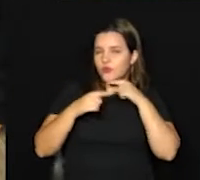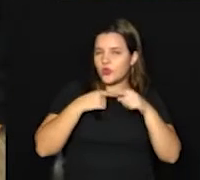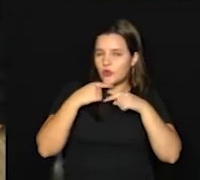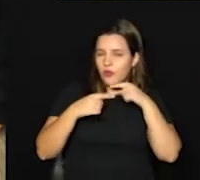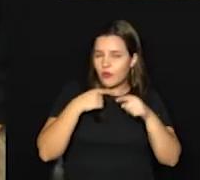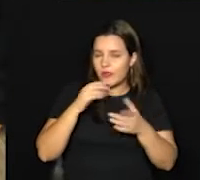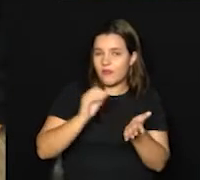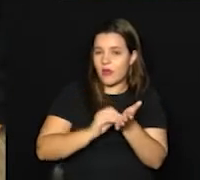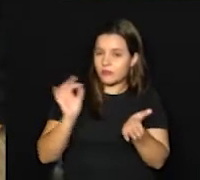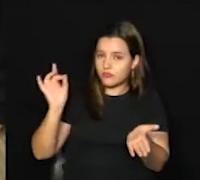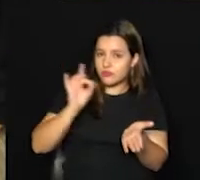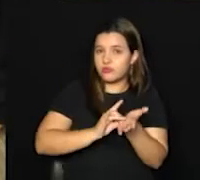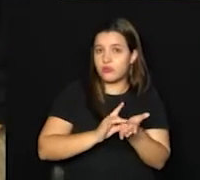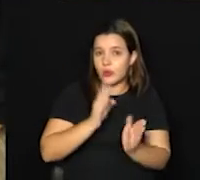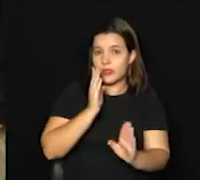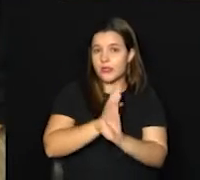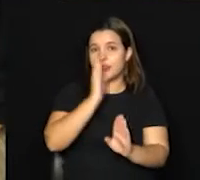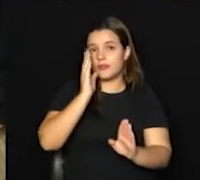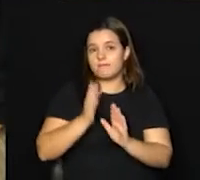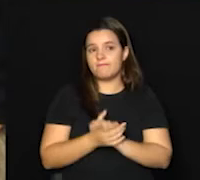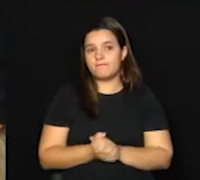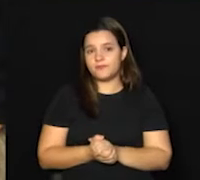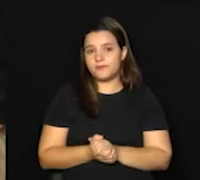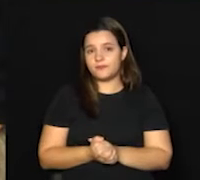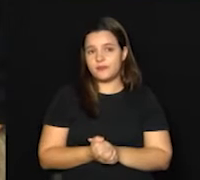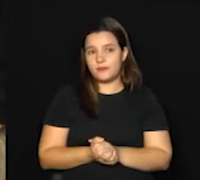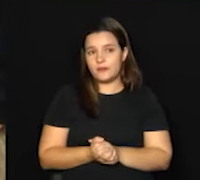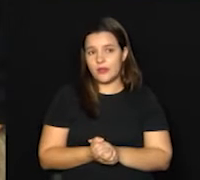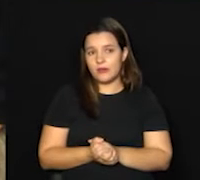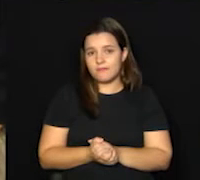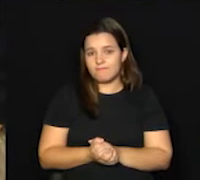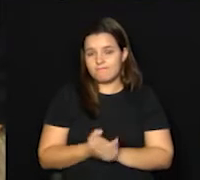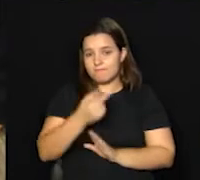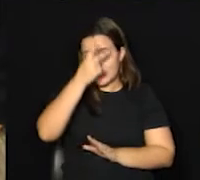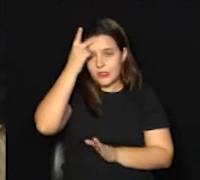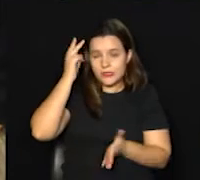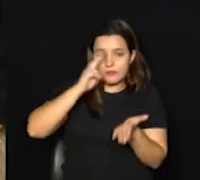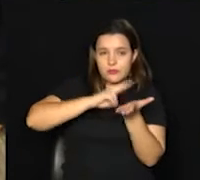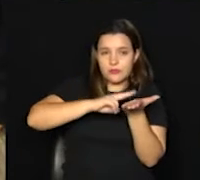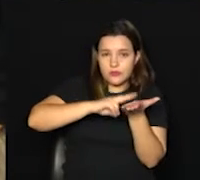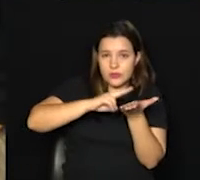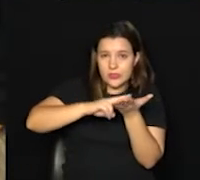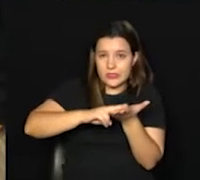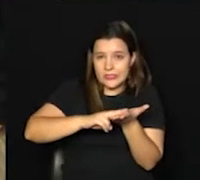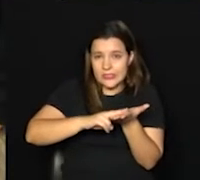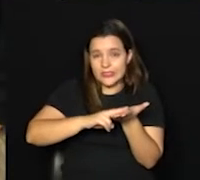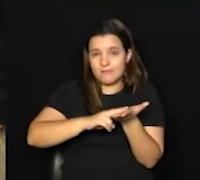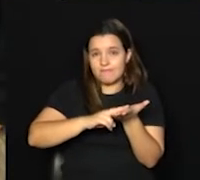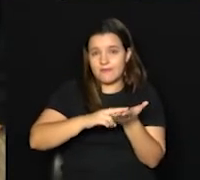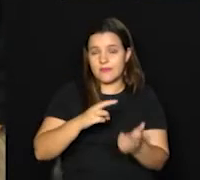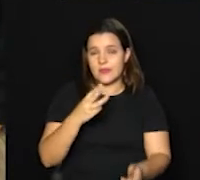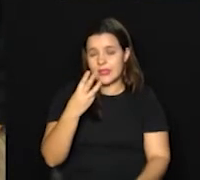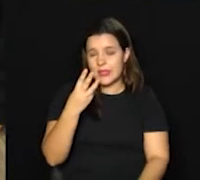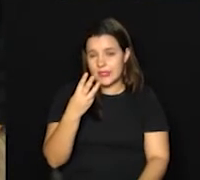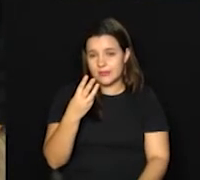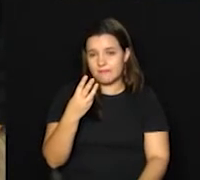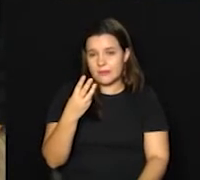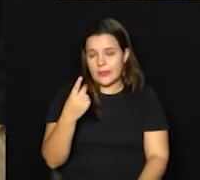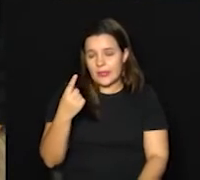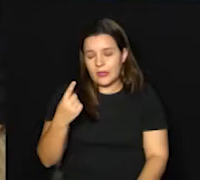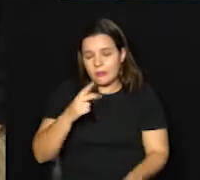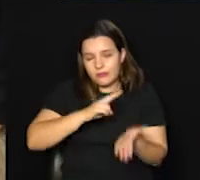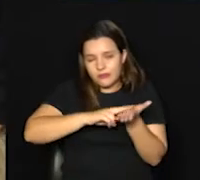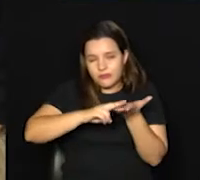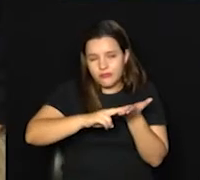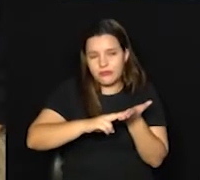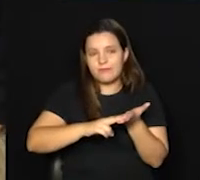não foi descoberta. Pessoas internadas, 3 a mais, 251 pessoas internadas na cidade de Campinas.